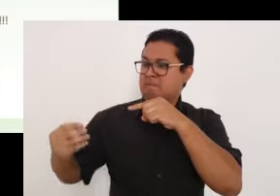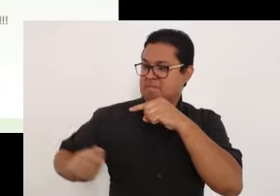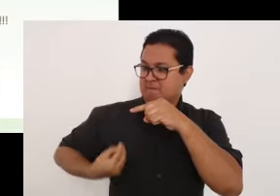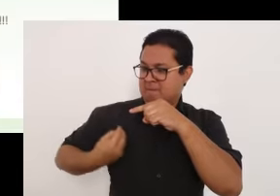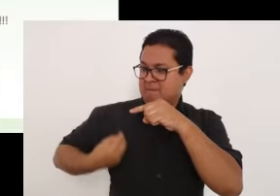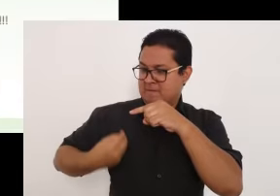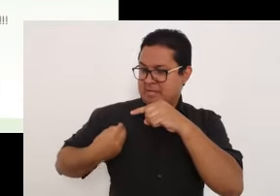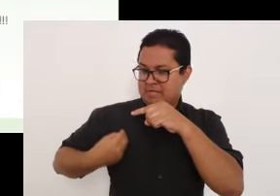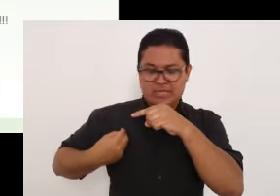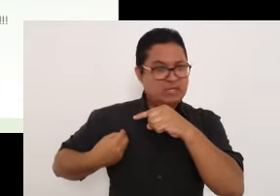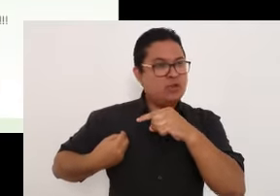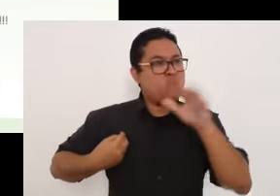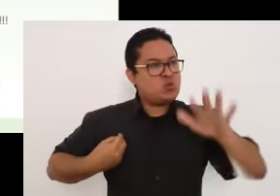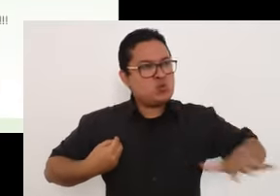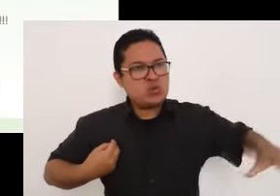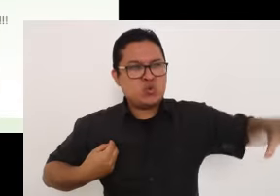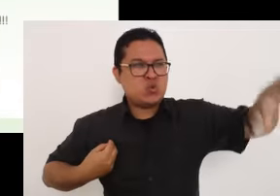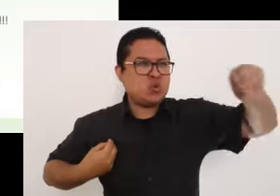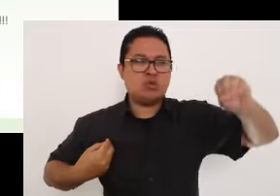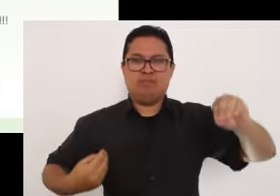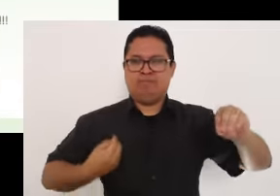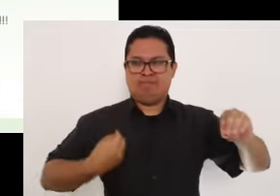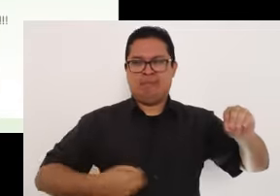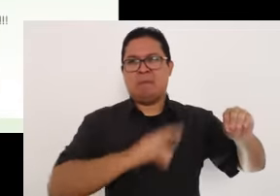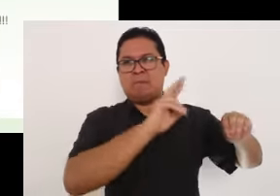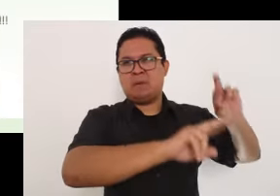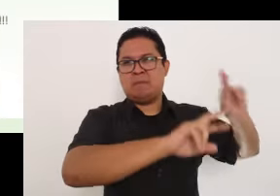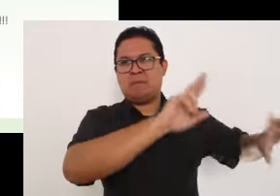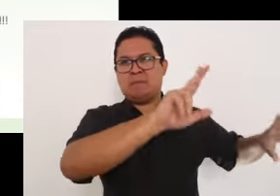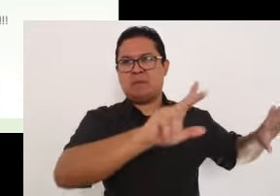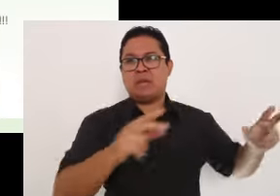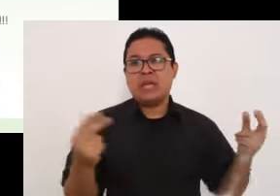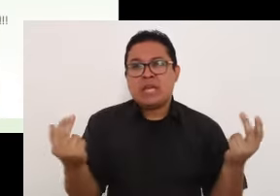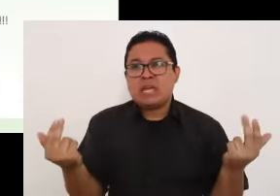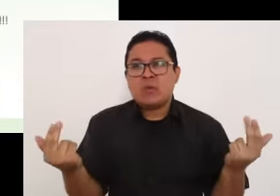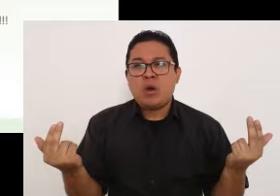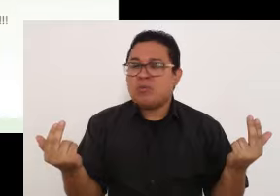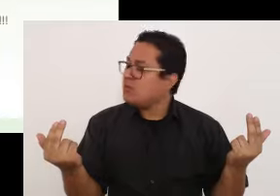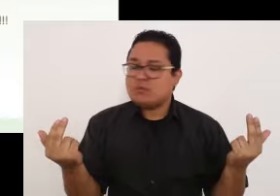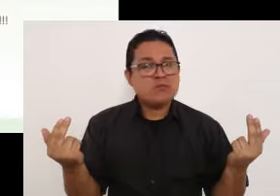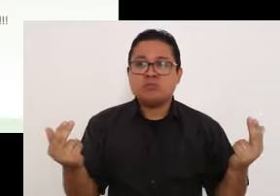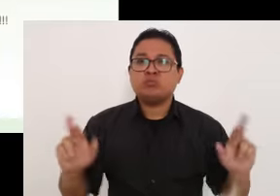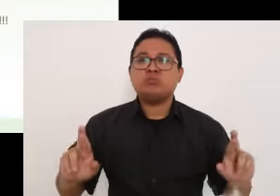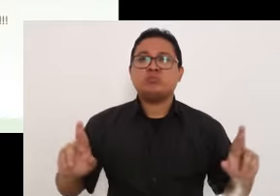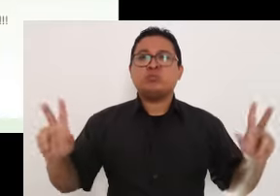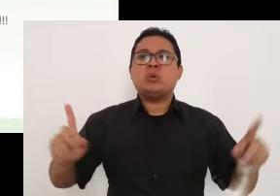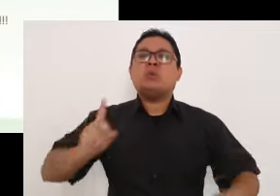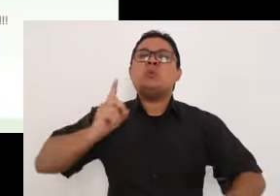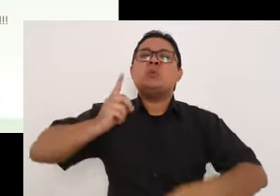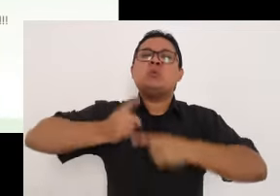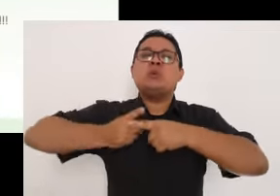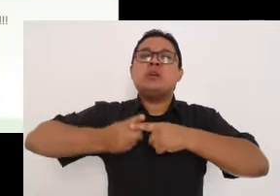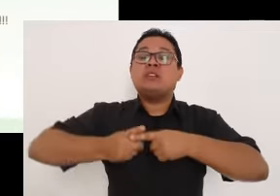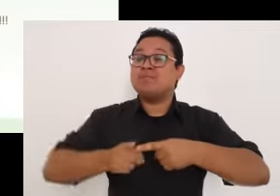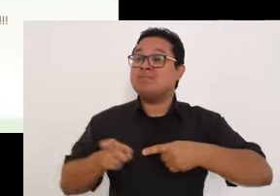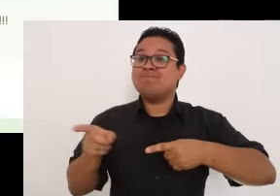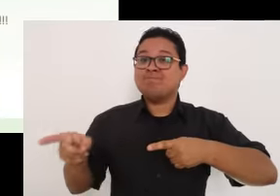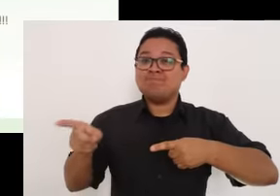vivo como os outros? Um dos principais motivos é que eles não